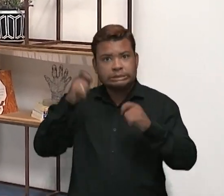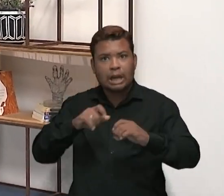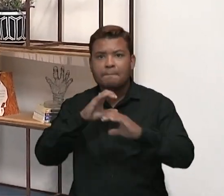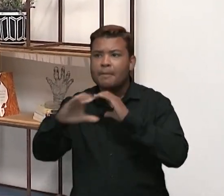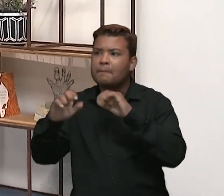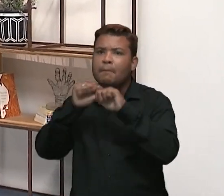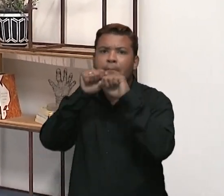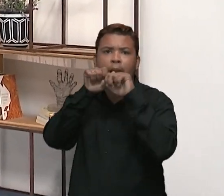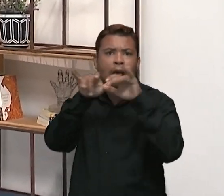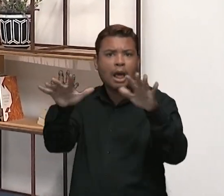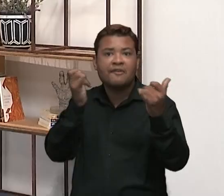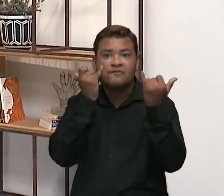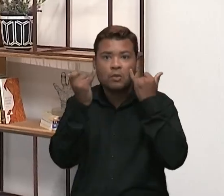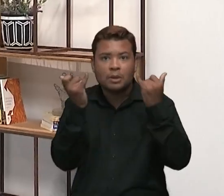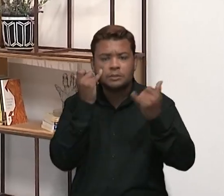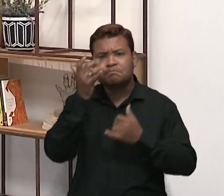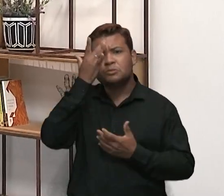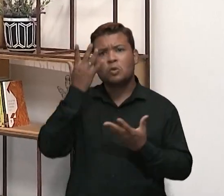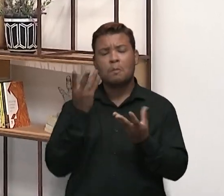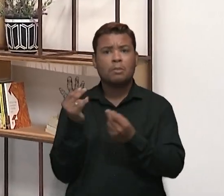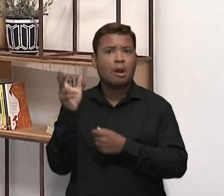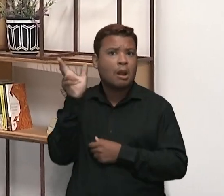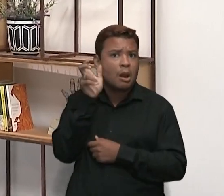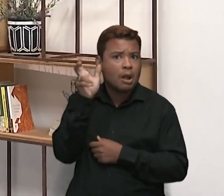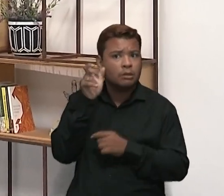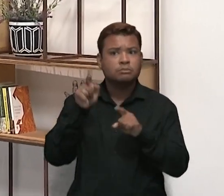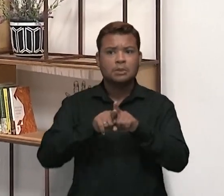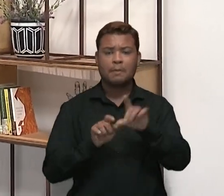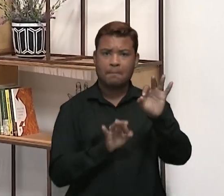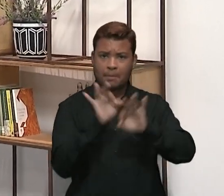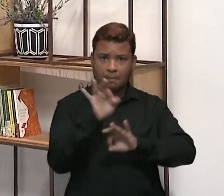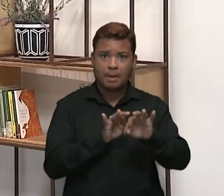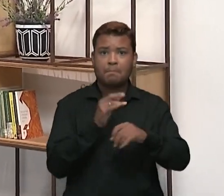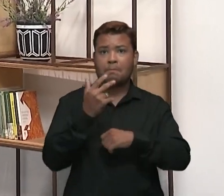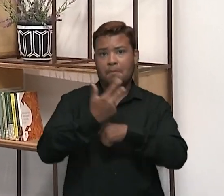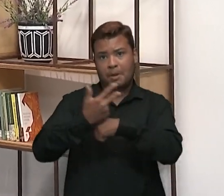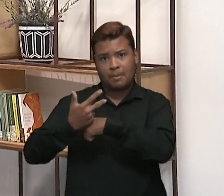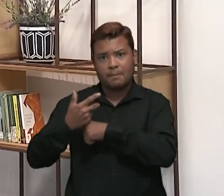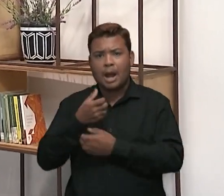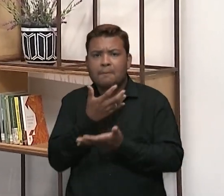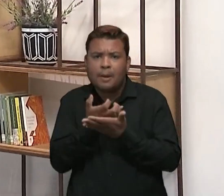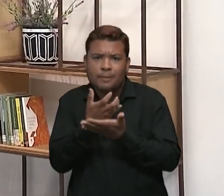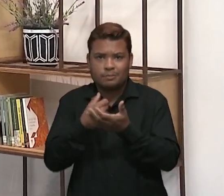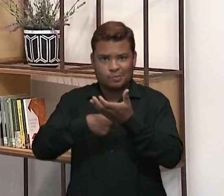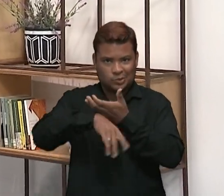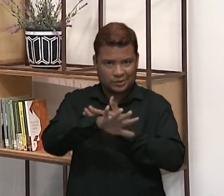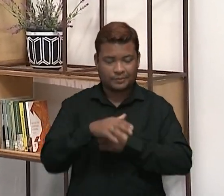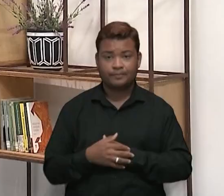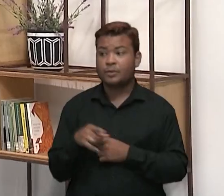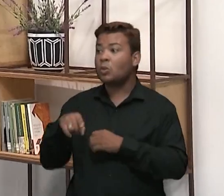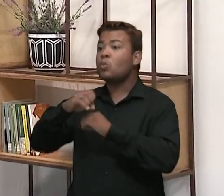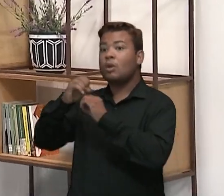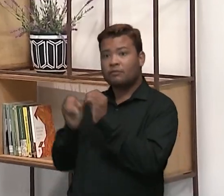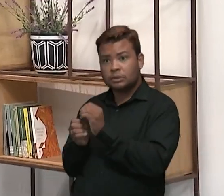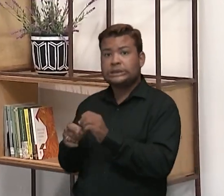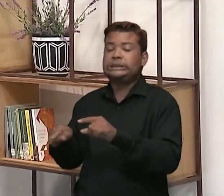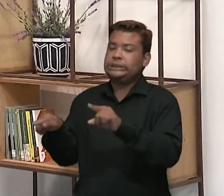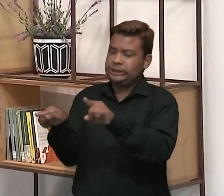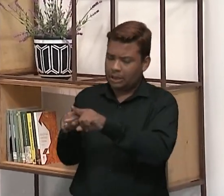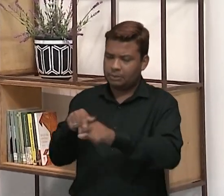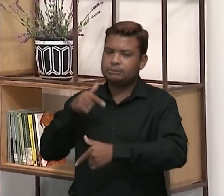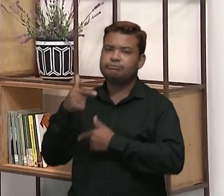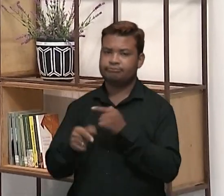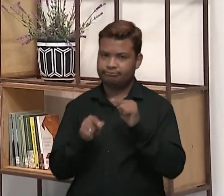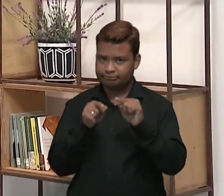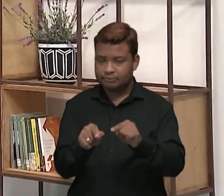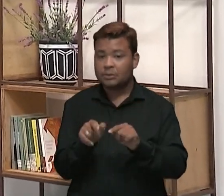comunicação. Muita gente ouvindo e muita gente também produzindo, né? A UFG não poderia ficar de fora, claro, e mais